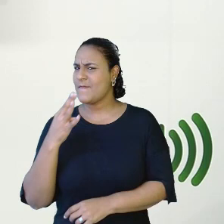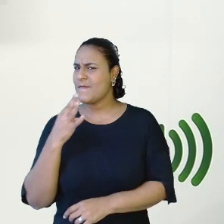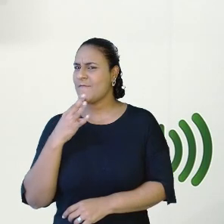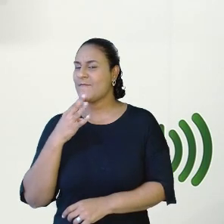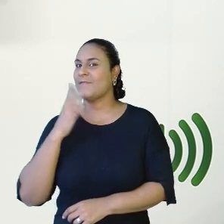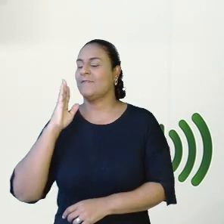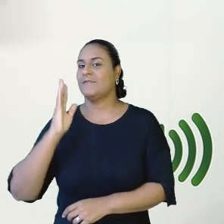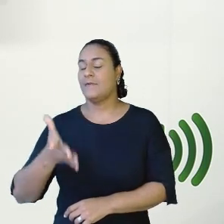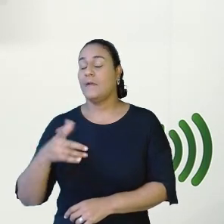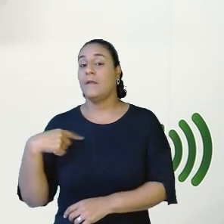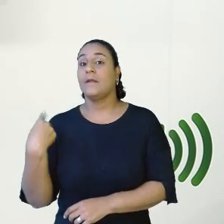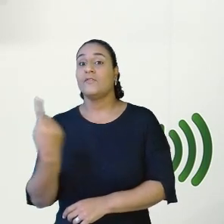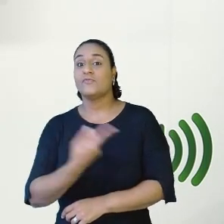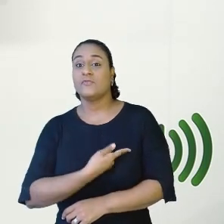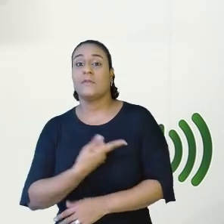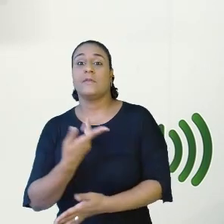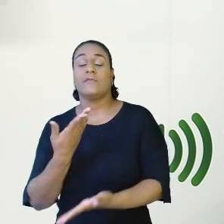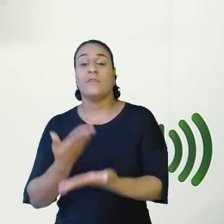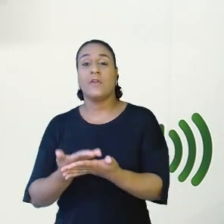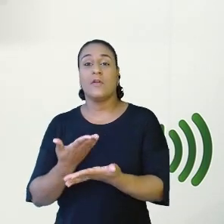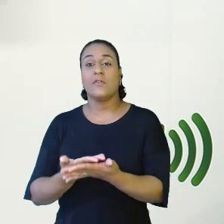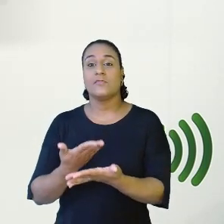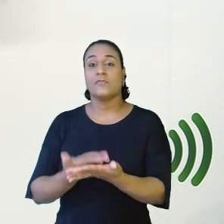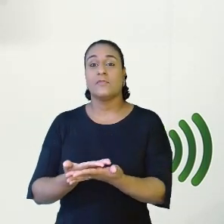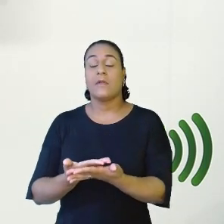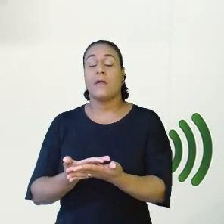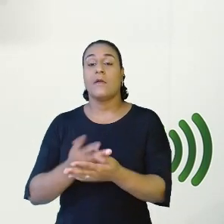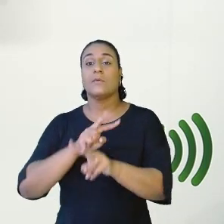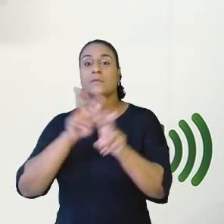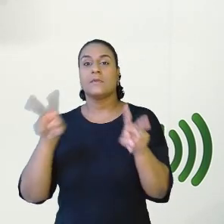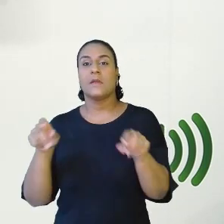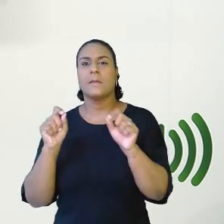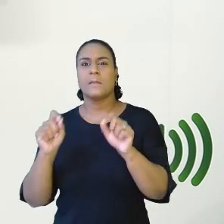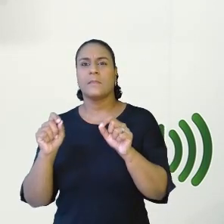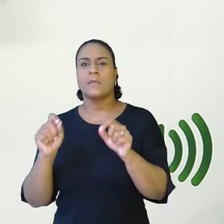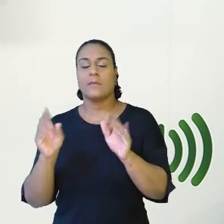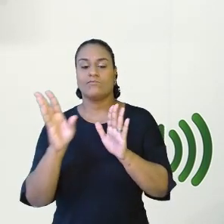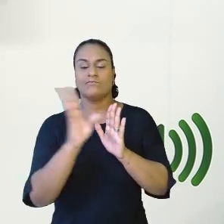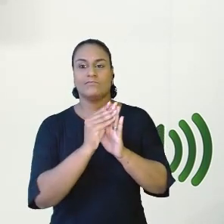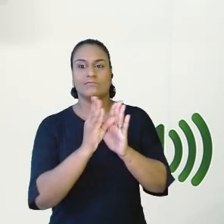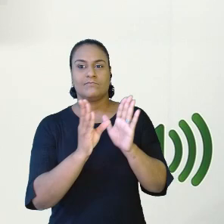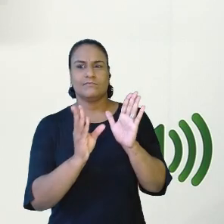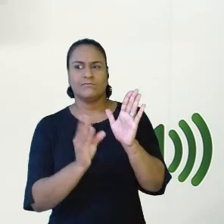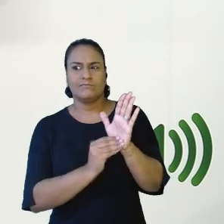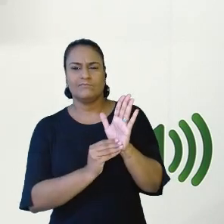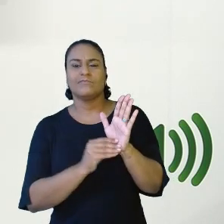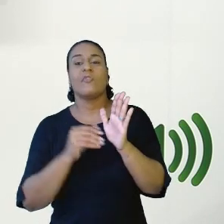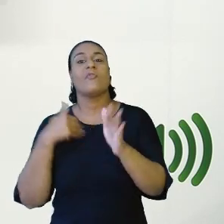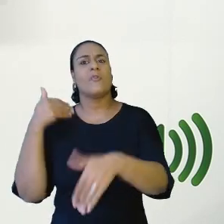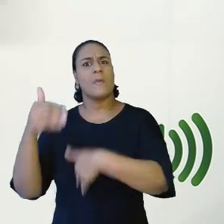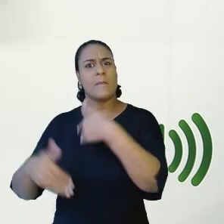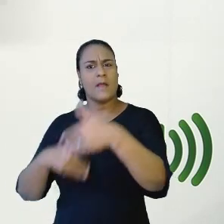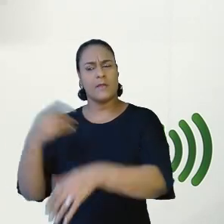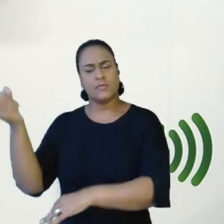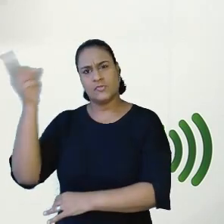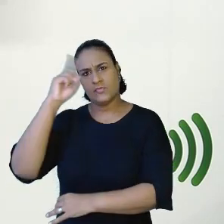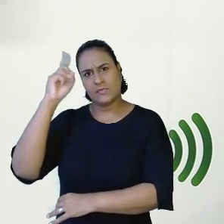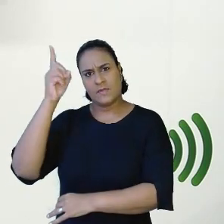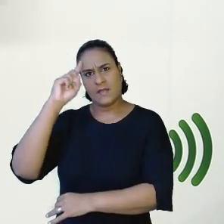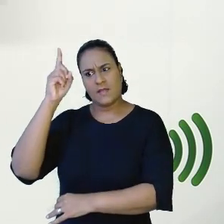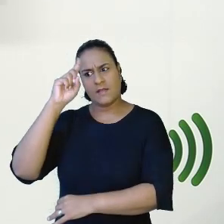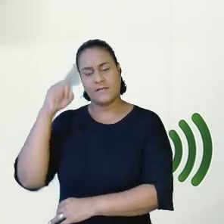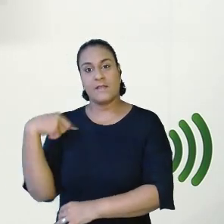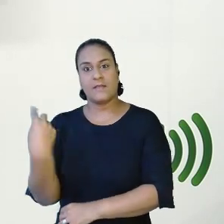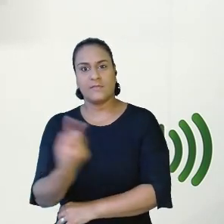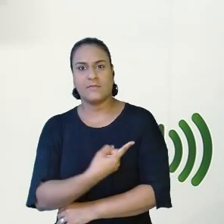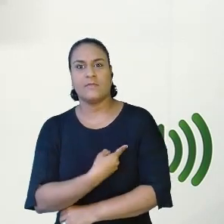a gente vai trabalhar um pouquinho sobre um conteúdo que faz parte da realidade de muitos de vocês.